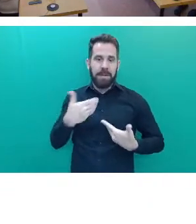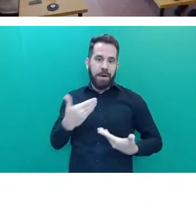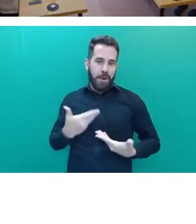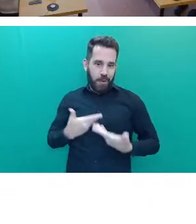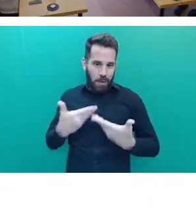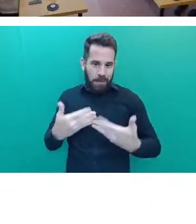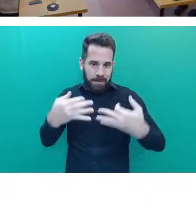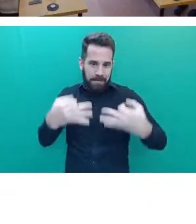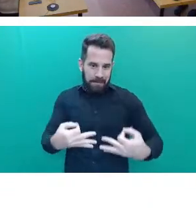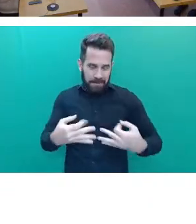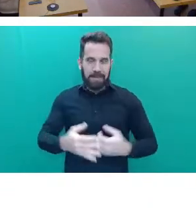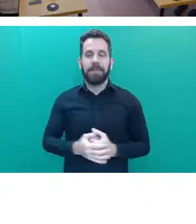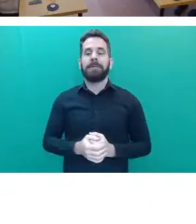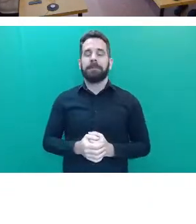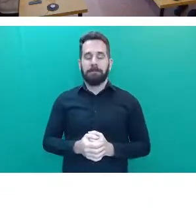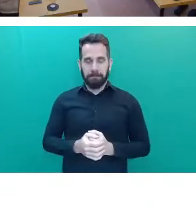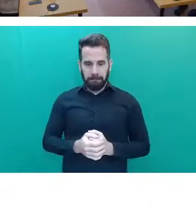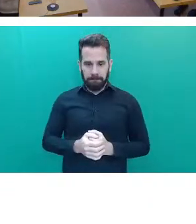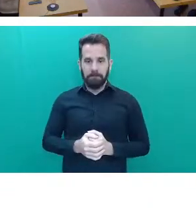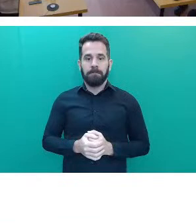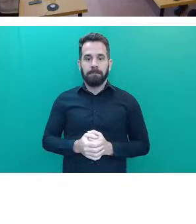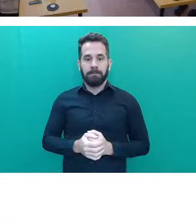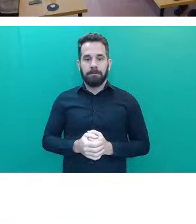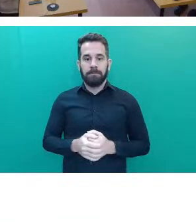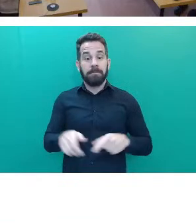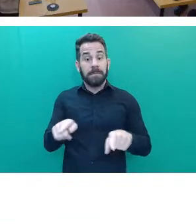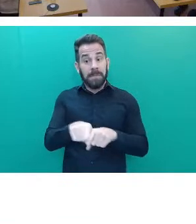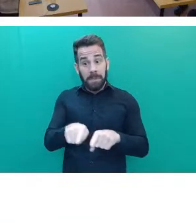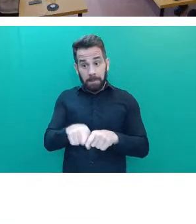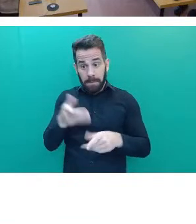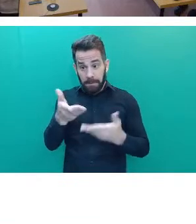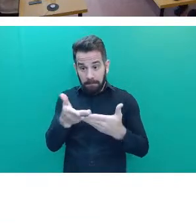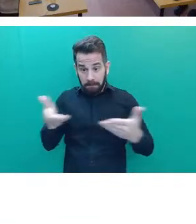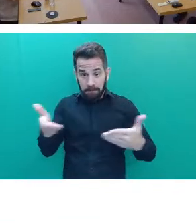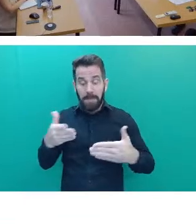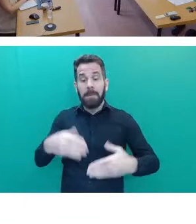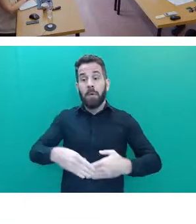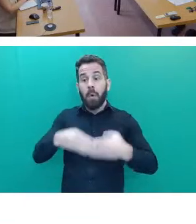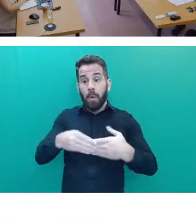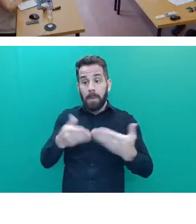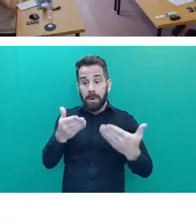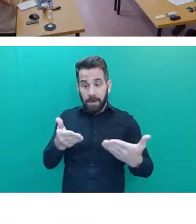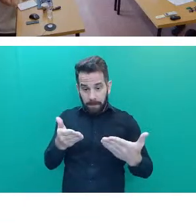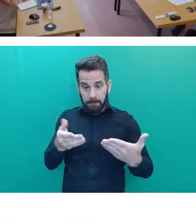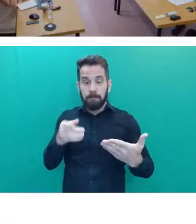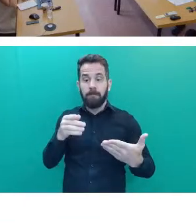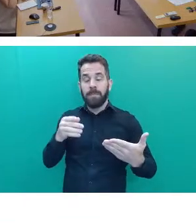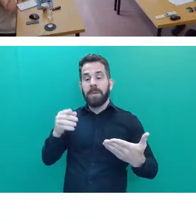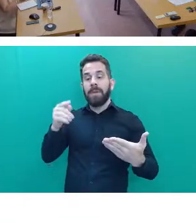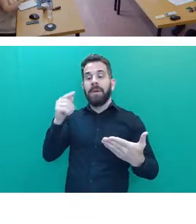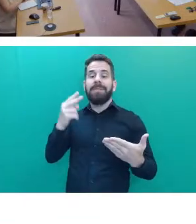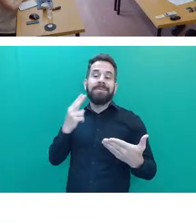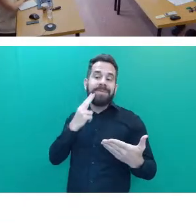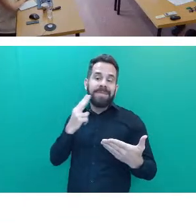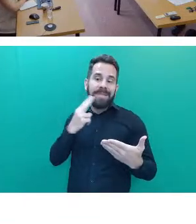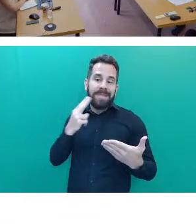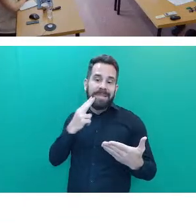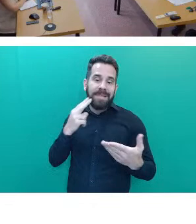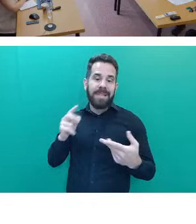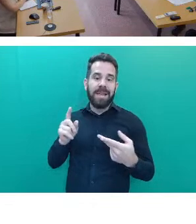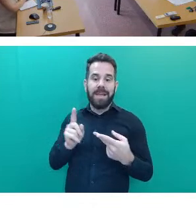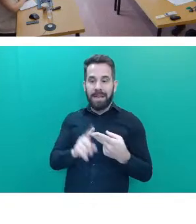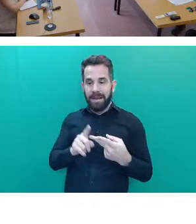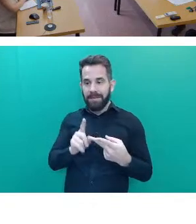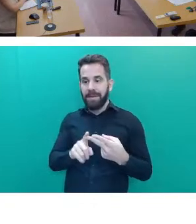também. Gostaria de cumprimentar aos professores Neiva de Aquino, ao professor Nazir Khan, que compõem essa